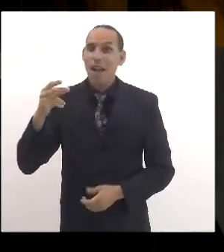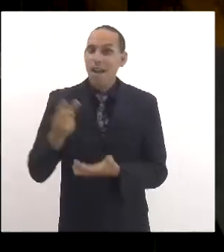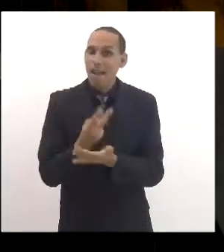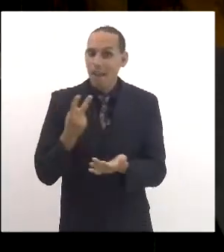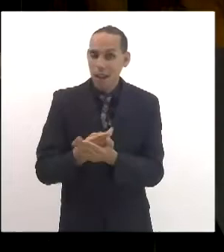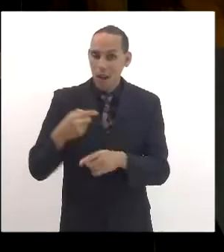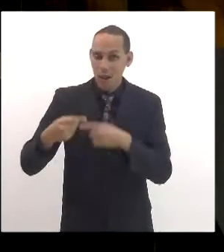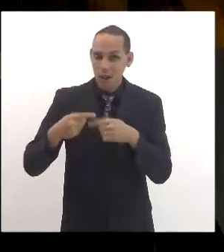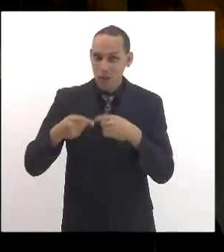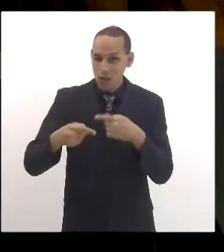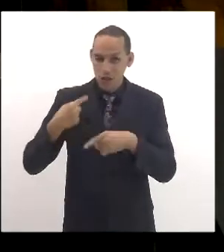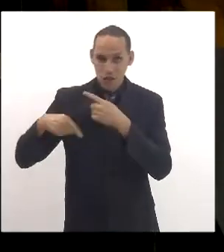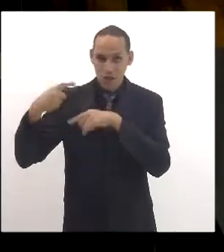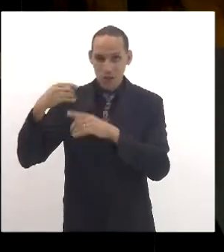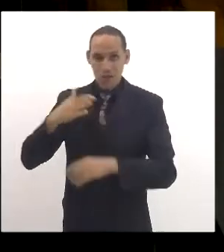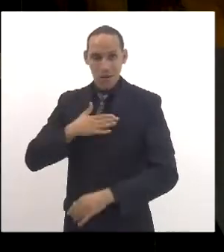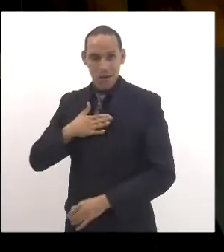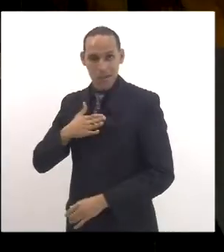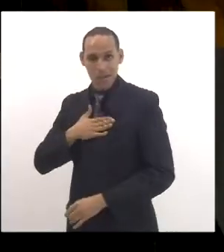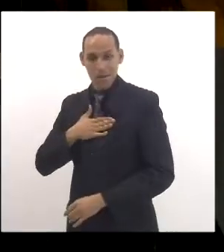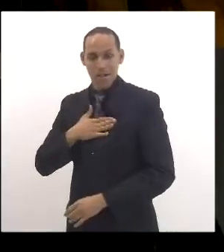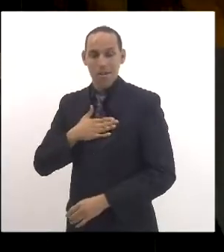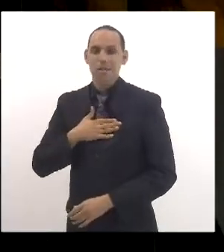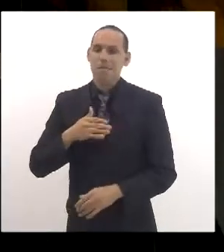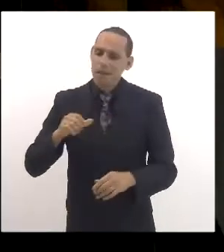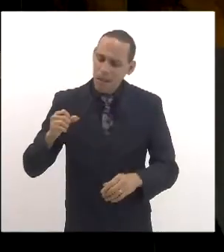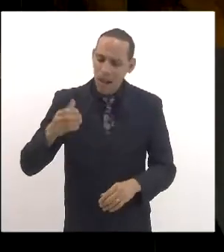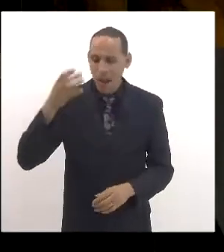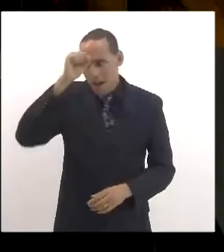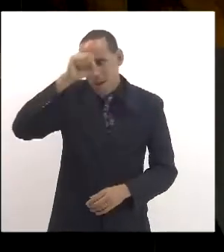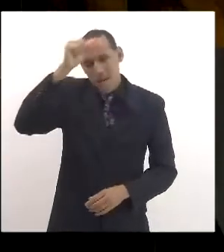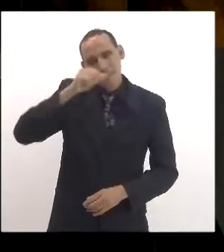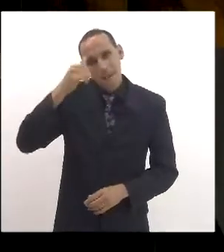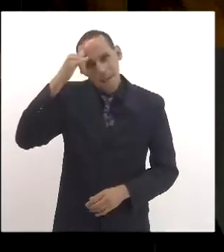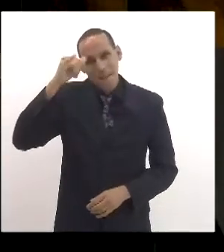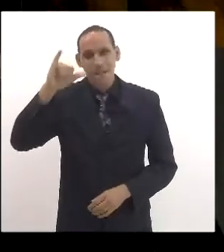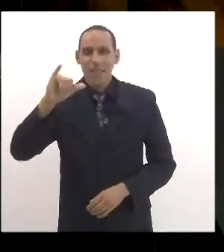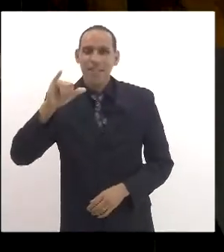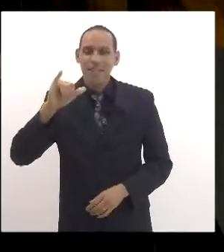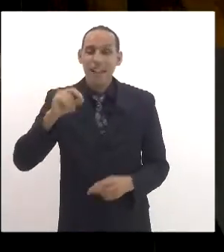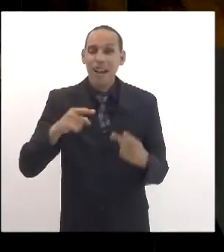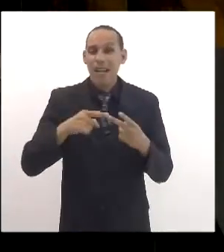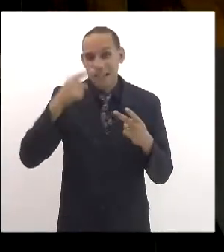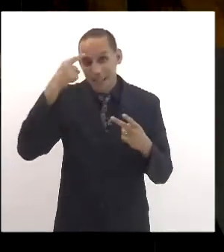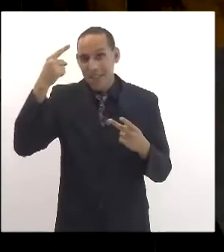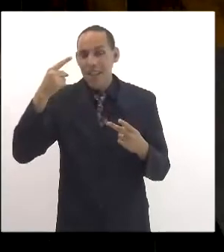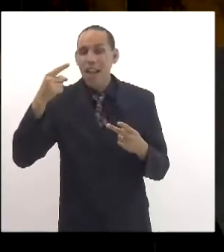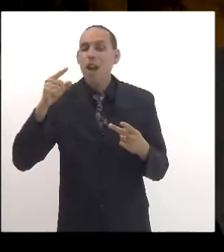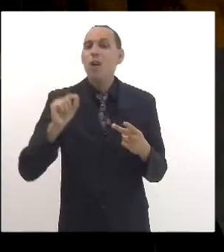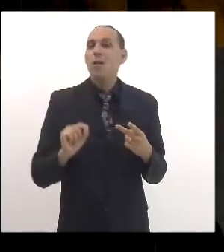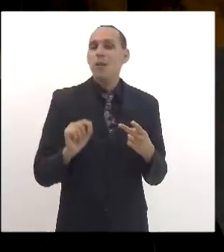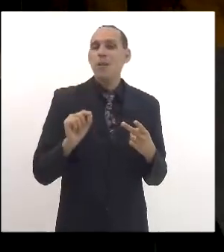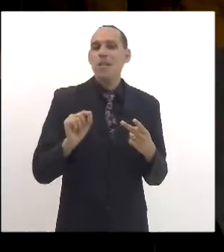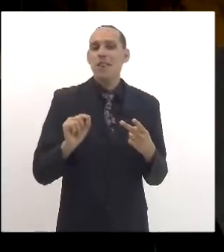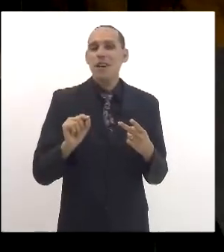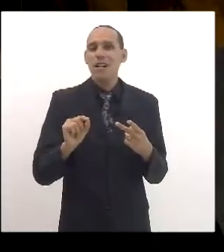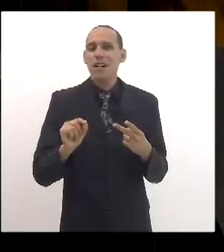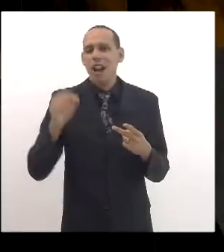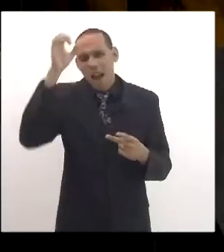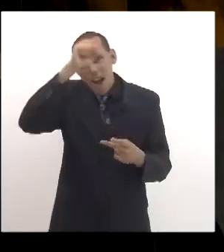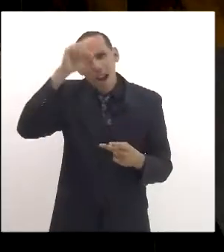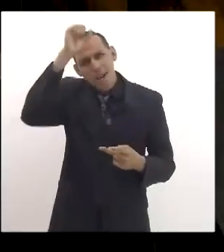geração e inovem de forma responsável. Isto leva-me à segunda ideia. Continuem sempre a aprender,